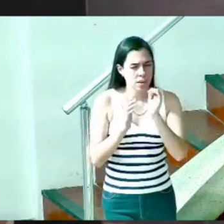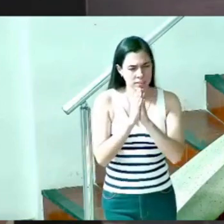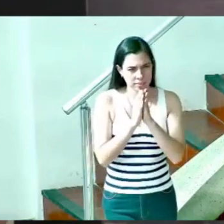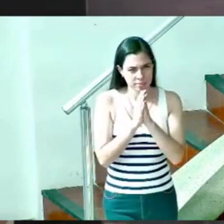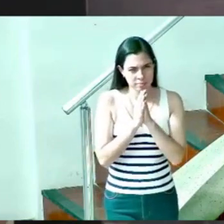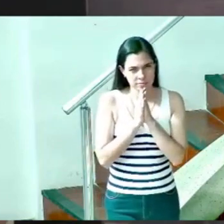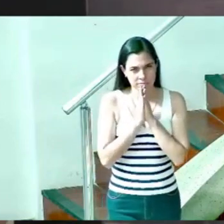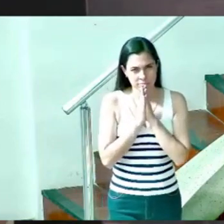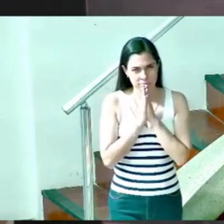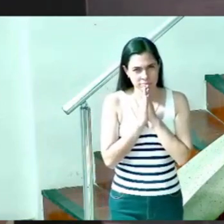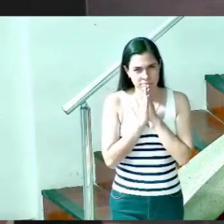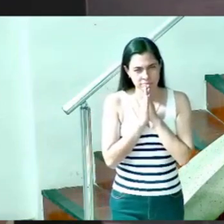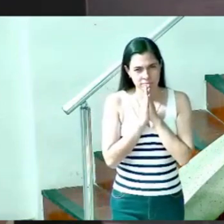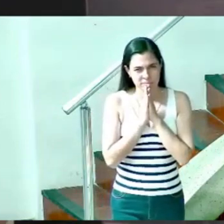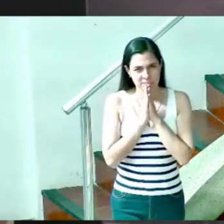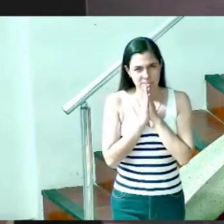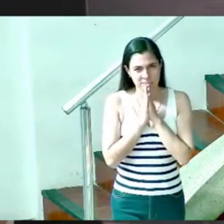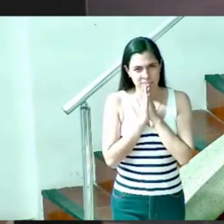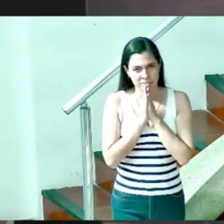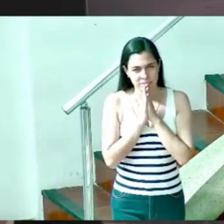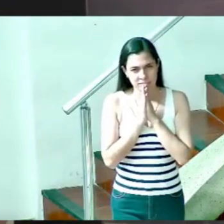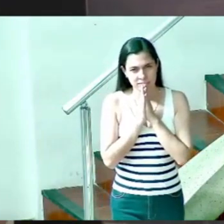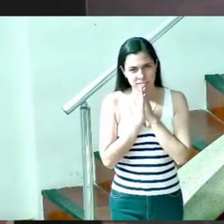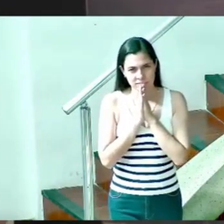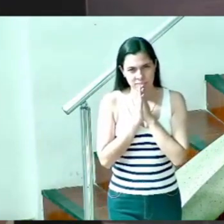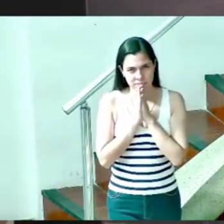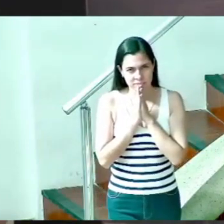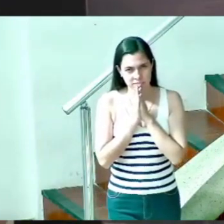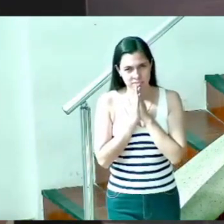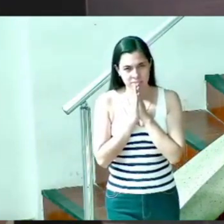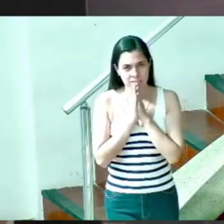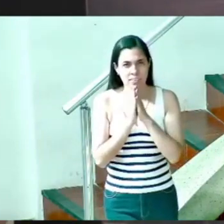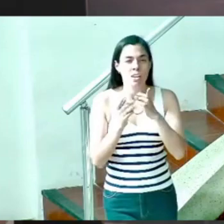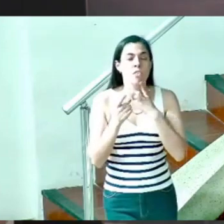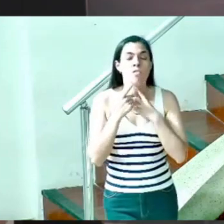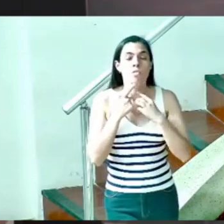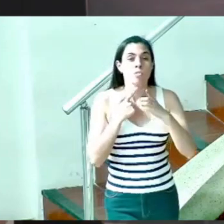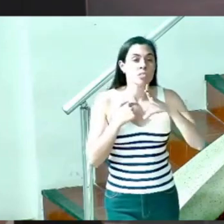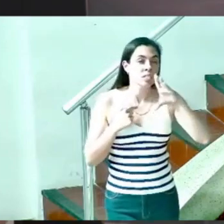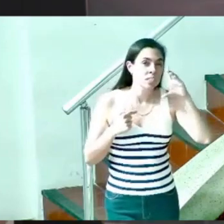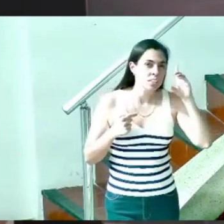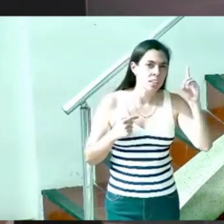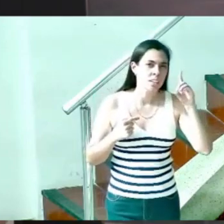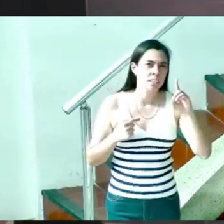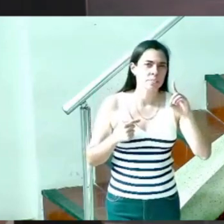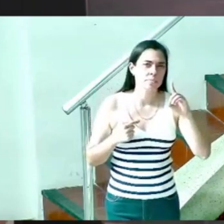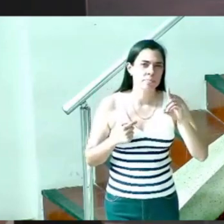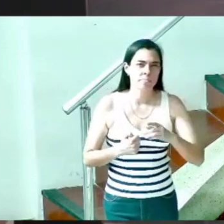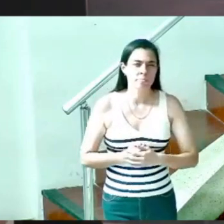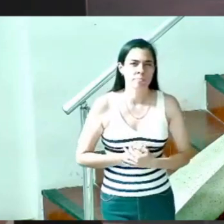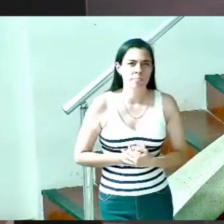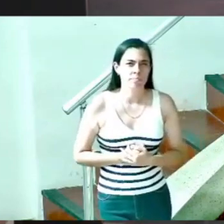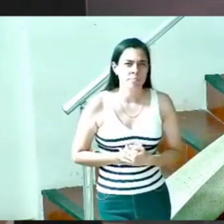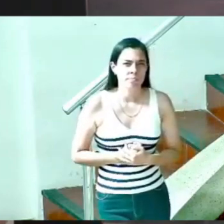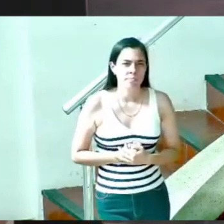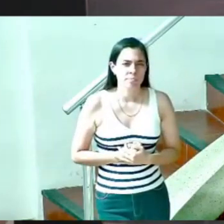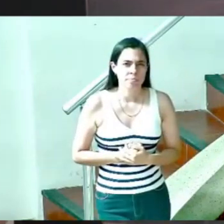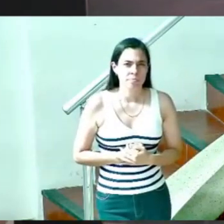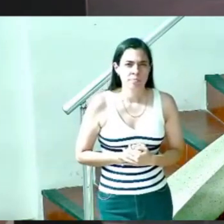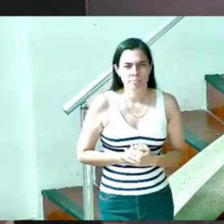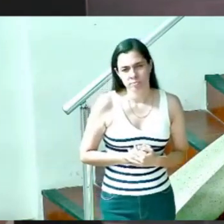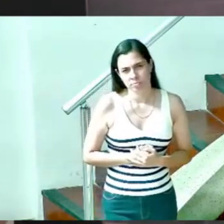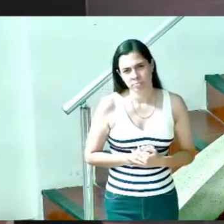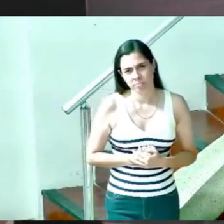vontade, a adoração a Deus, a vontade de Deus para a sua vida. Como uma oração